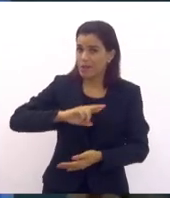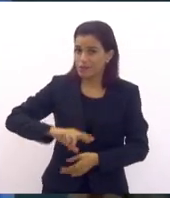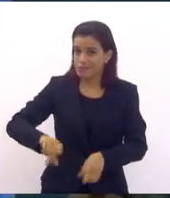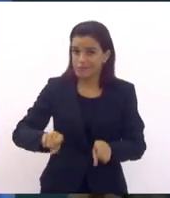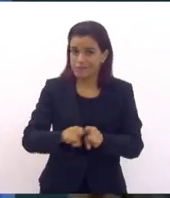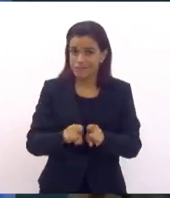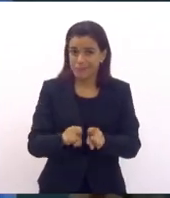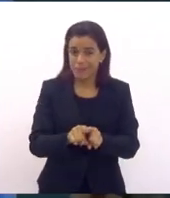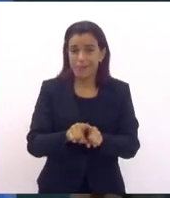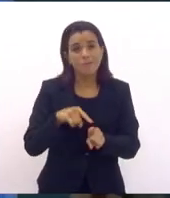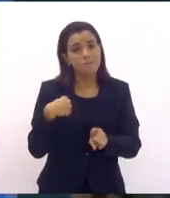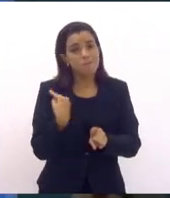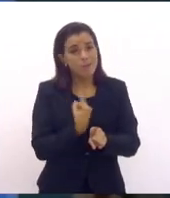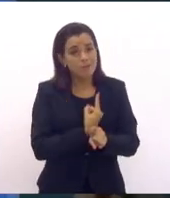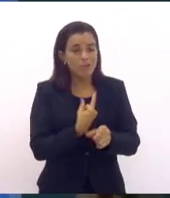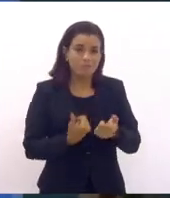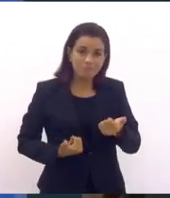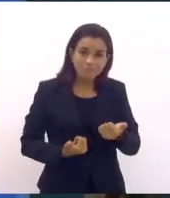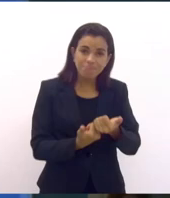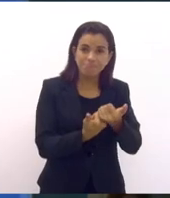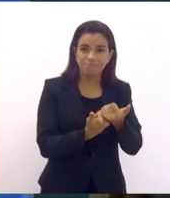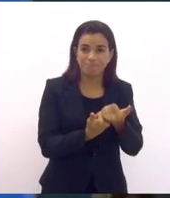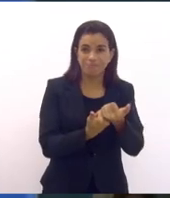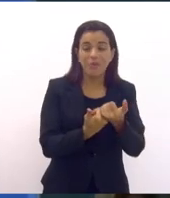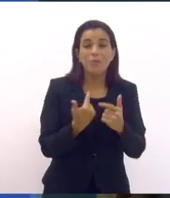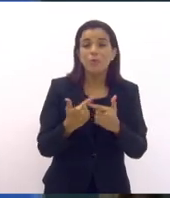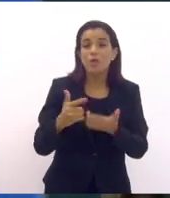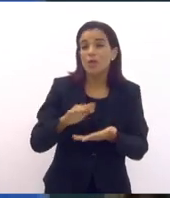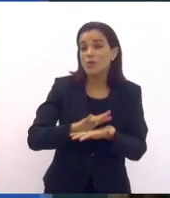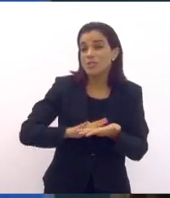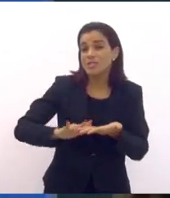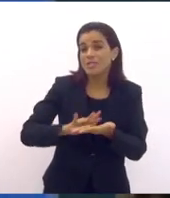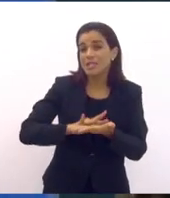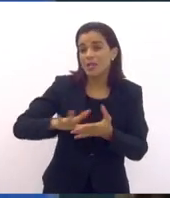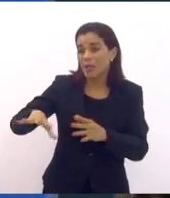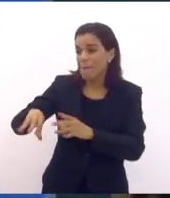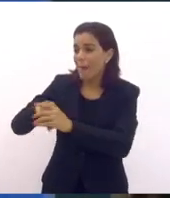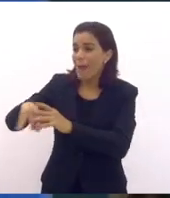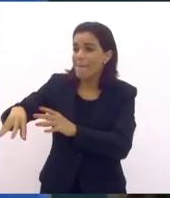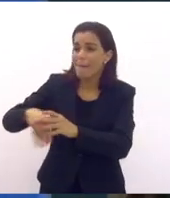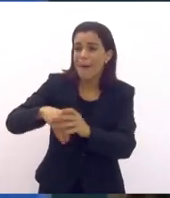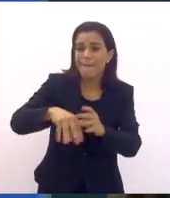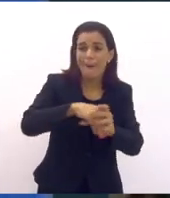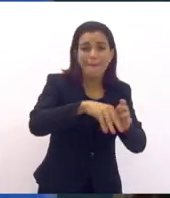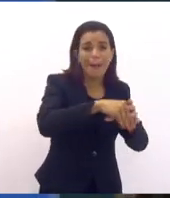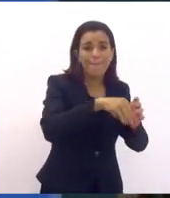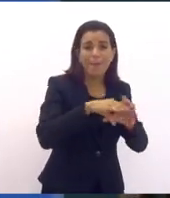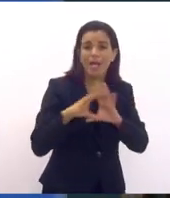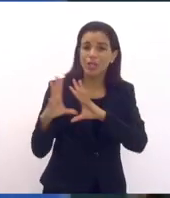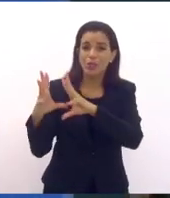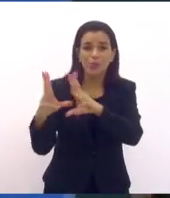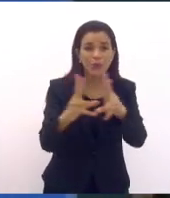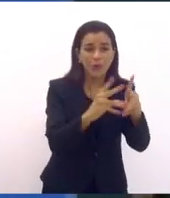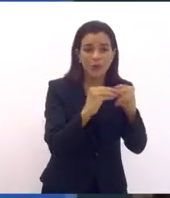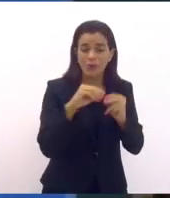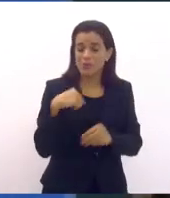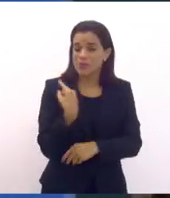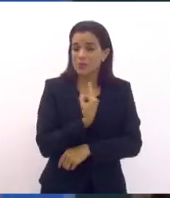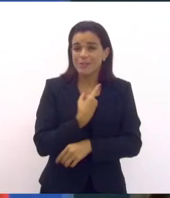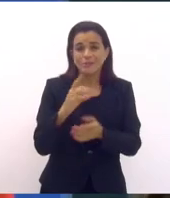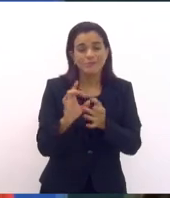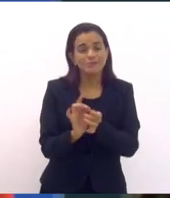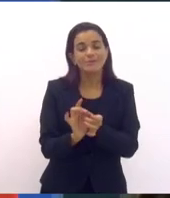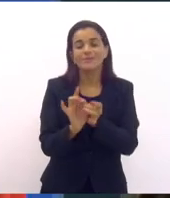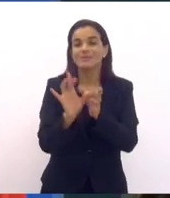aqui porque o ciganos está em todos os segmentos religiosos já que nós somos livres